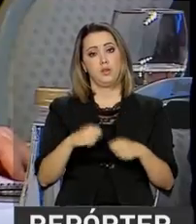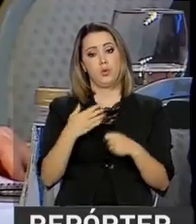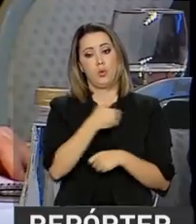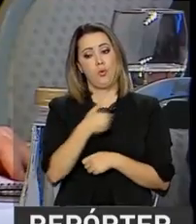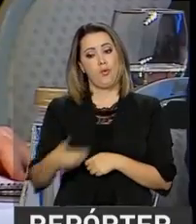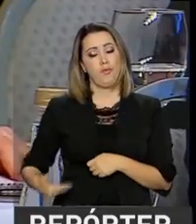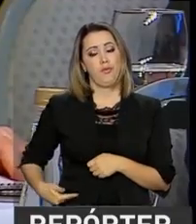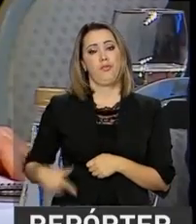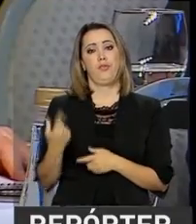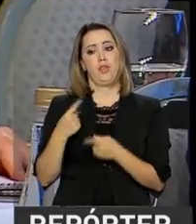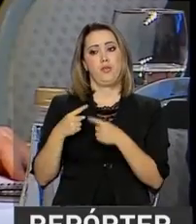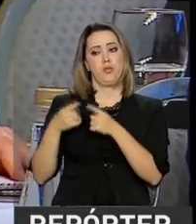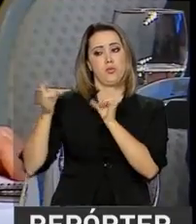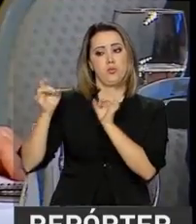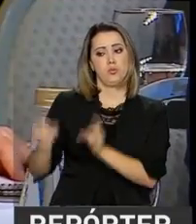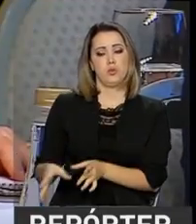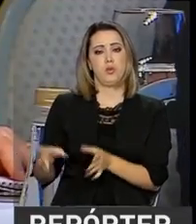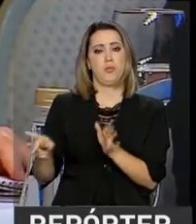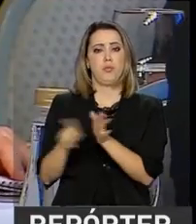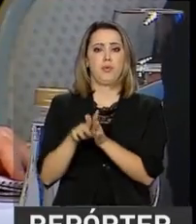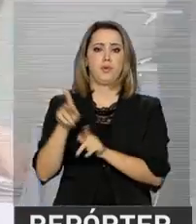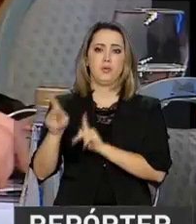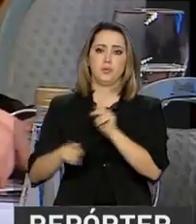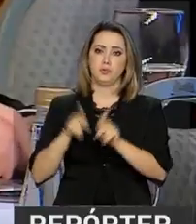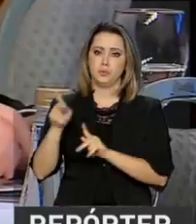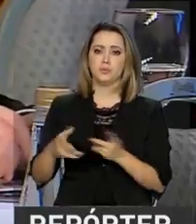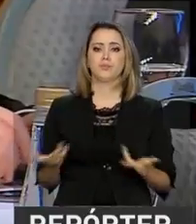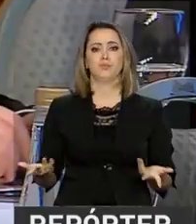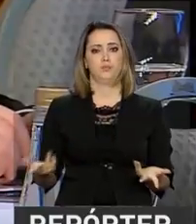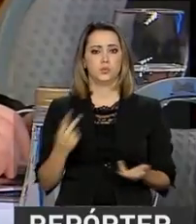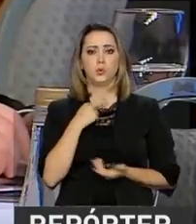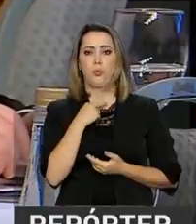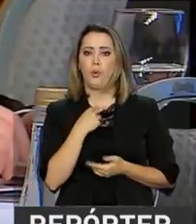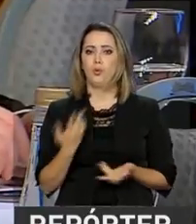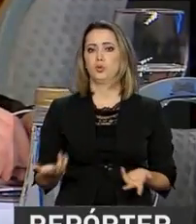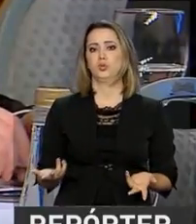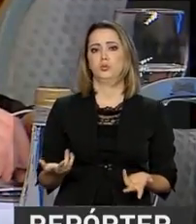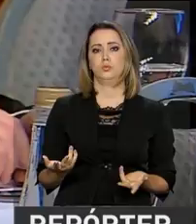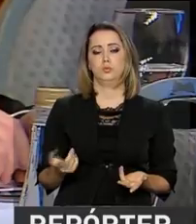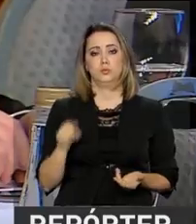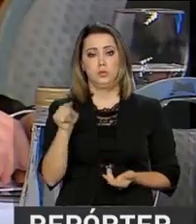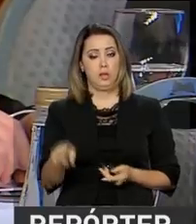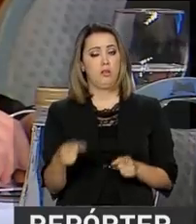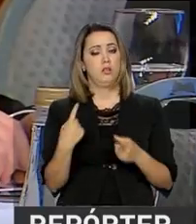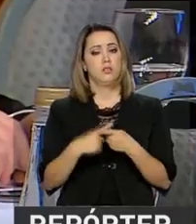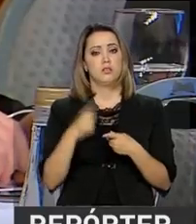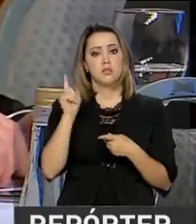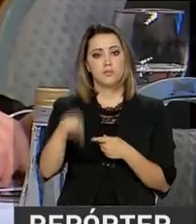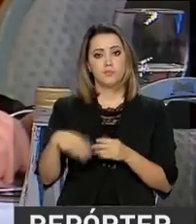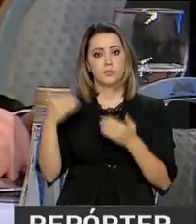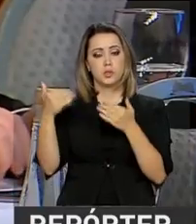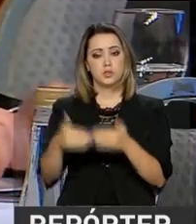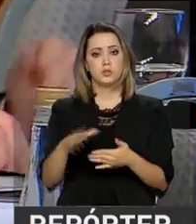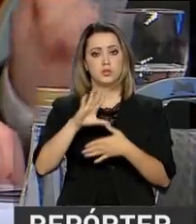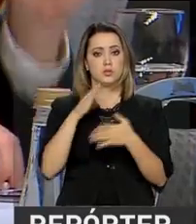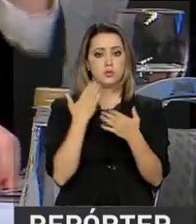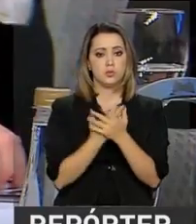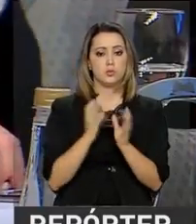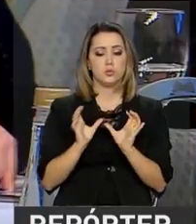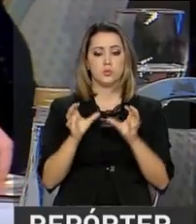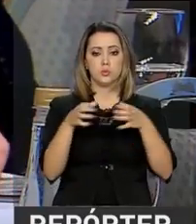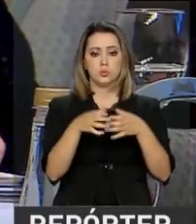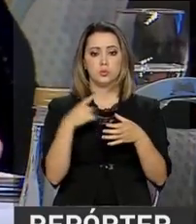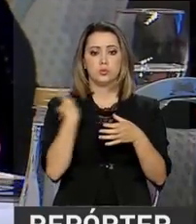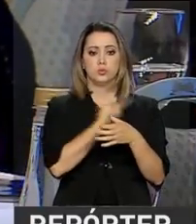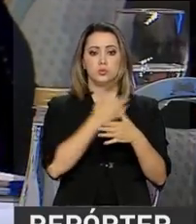governos indiferentes à própria sorte do povo. Essa é a postura do Mercosul em seu conjunto.